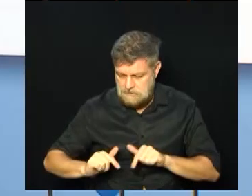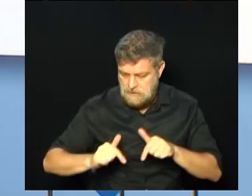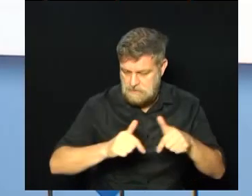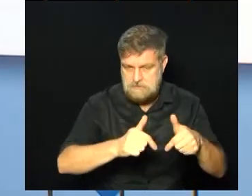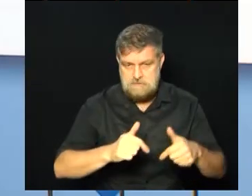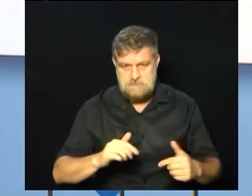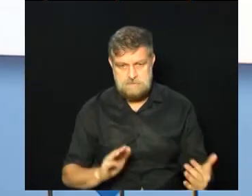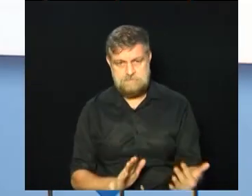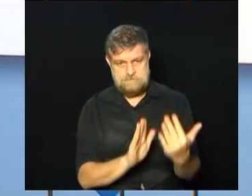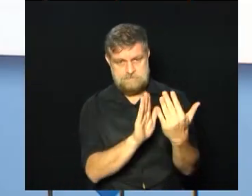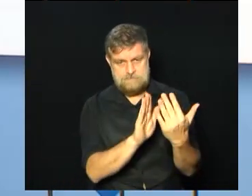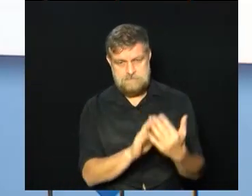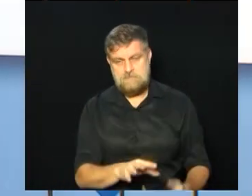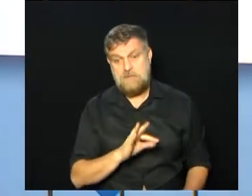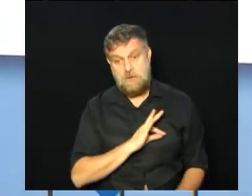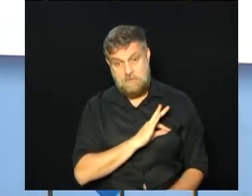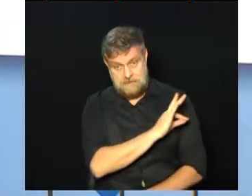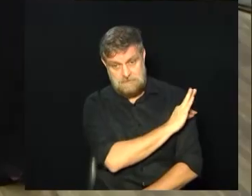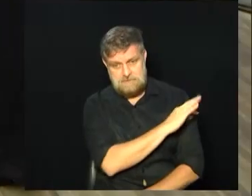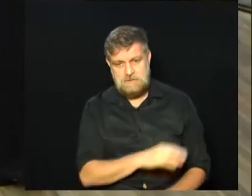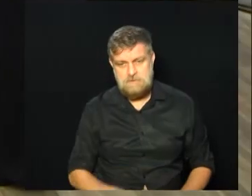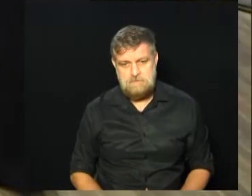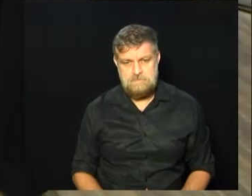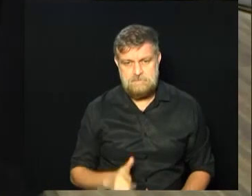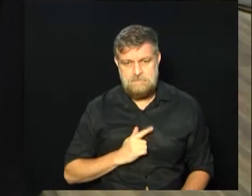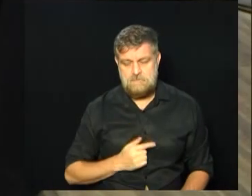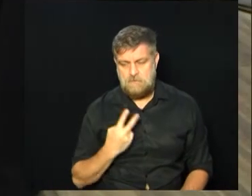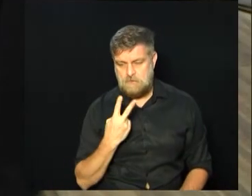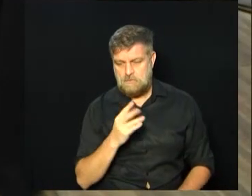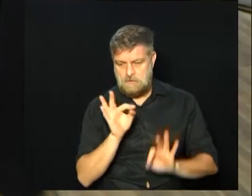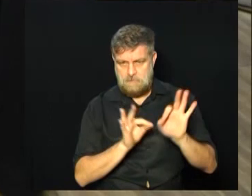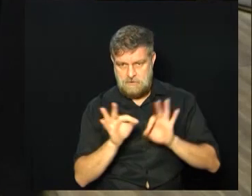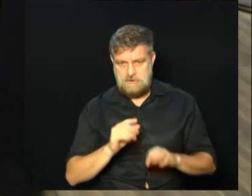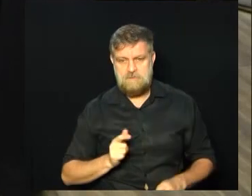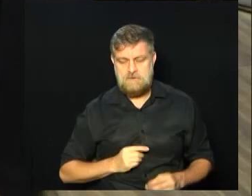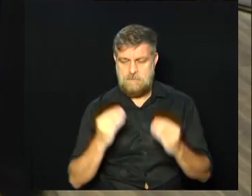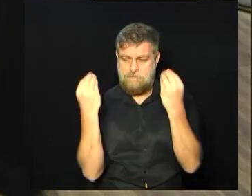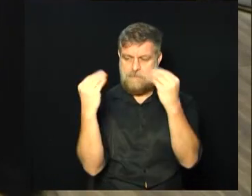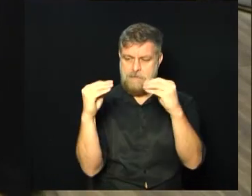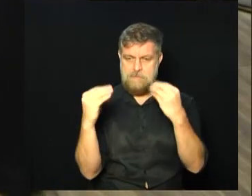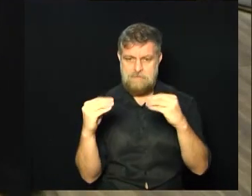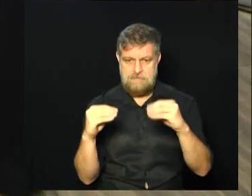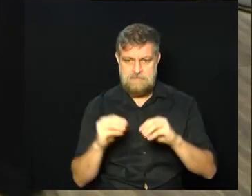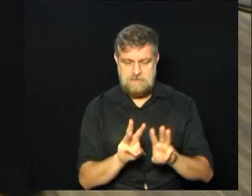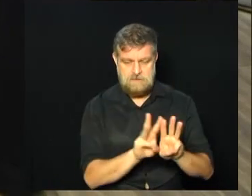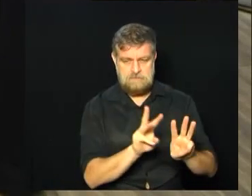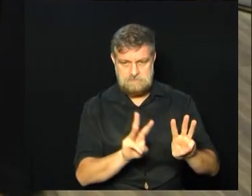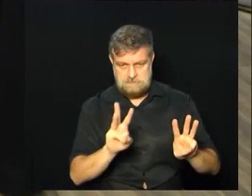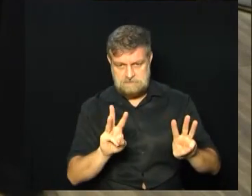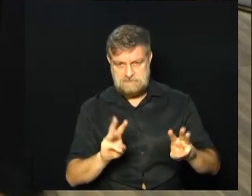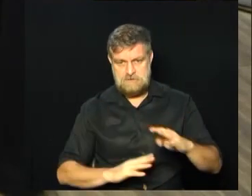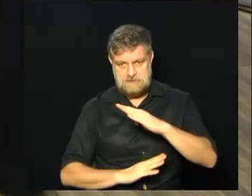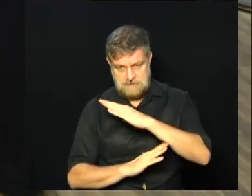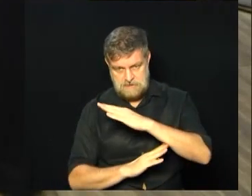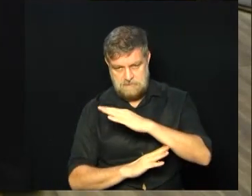ações ostensivas da Guarda Municipal. E os 2 projetos, Viviane, estão disponíveis no site da